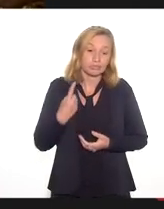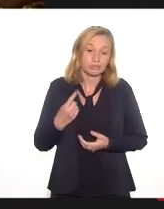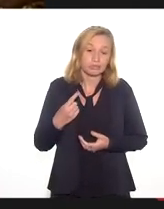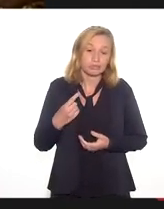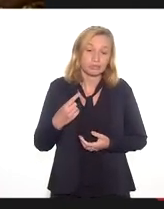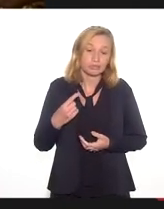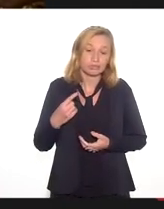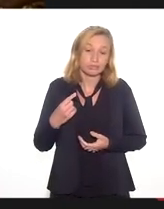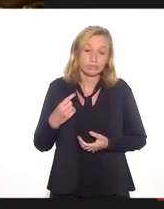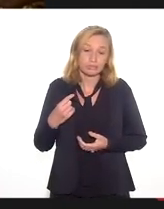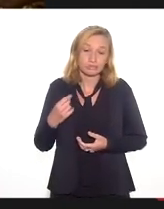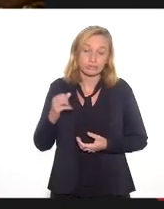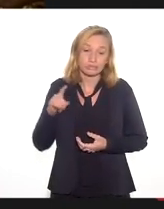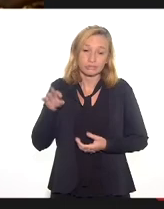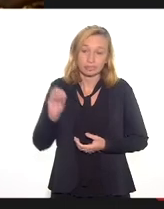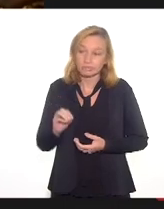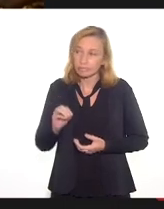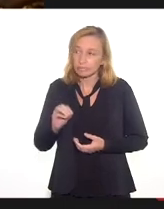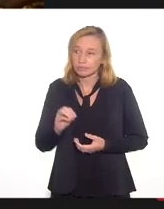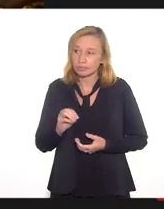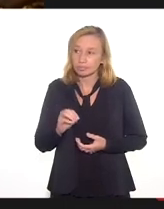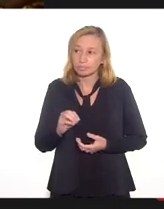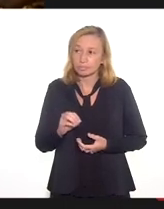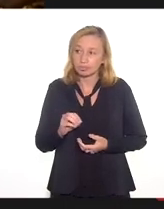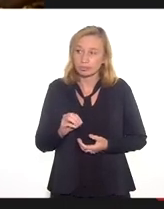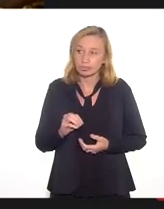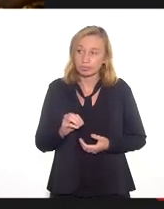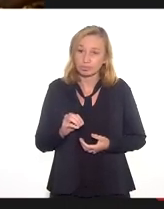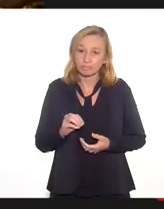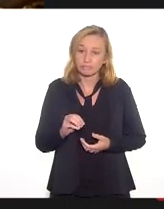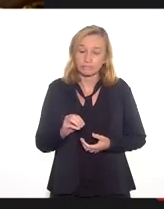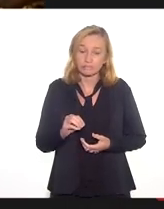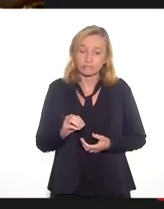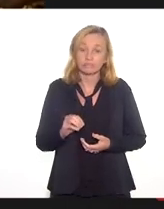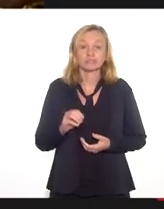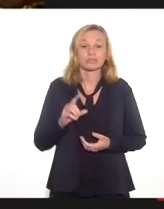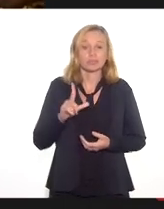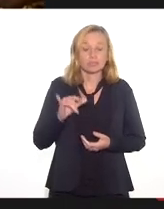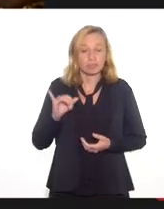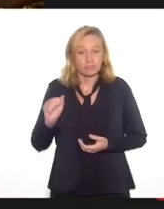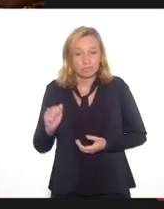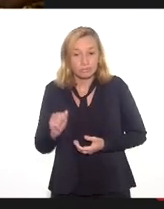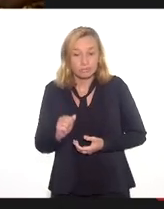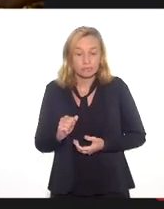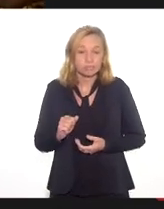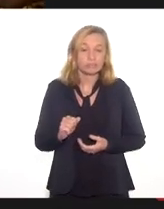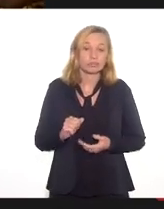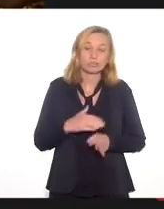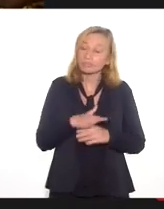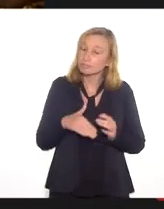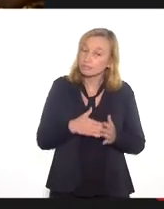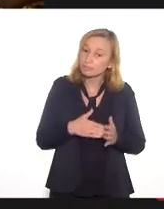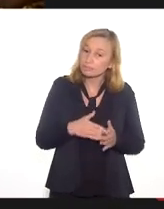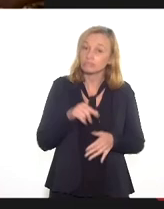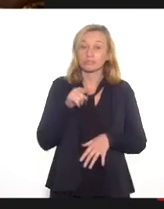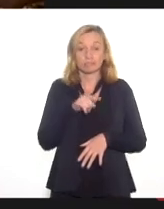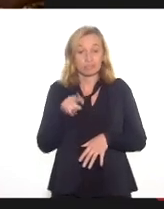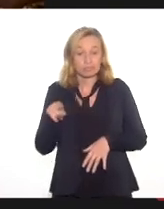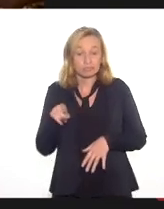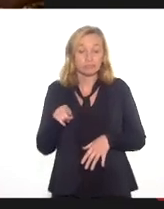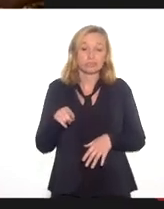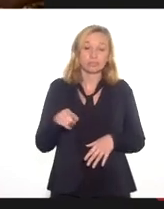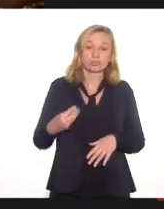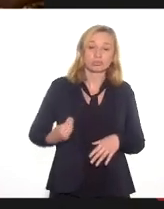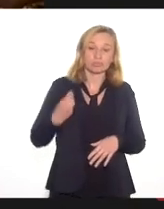Eduardo Suplicy nossa querida Lúcia Xavier enfim todos aqueles e aquelas que